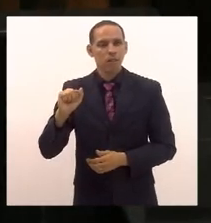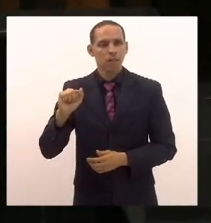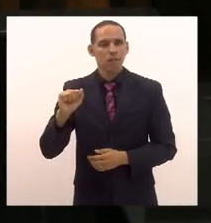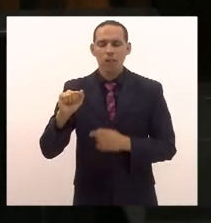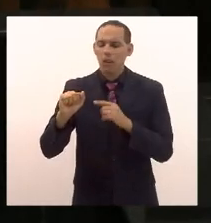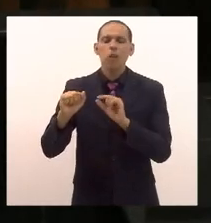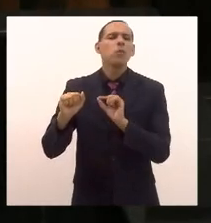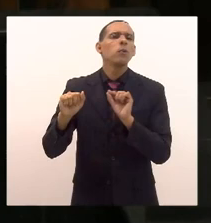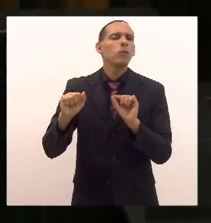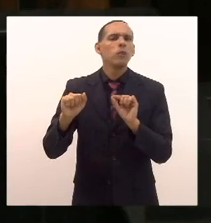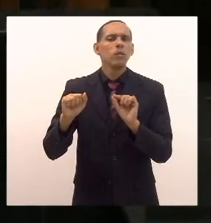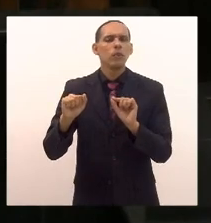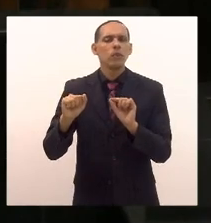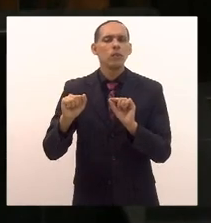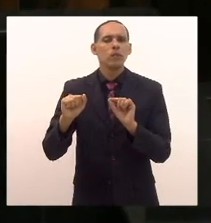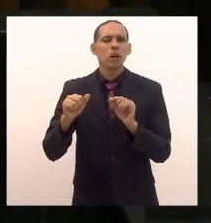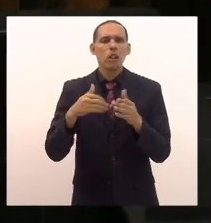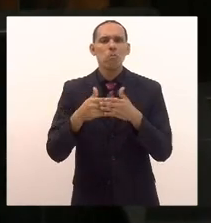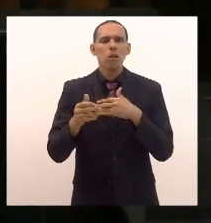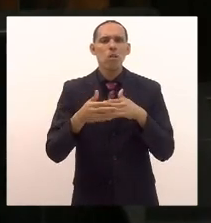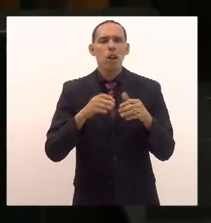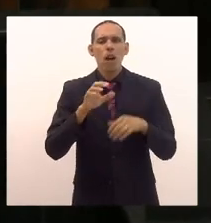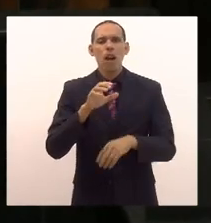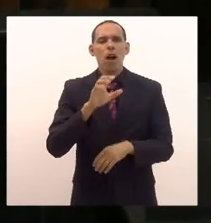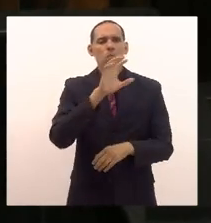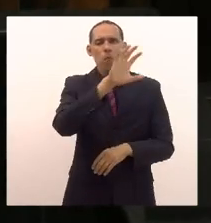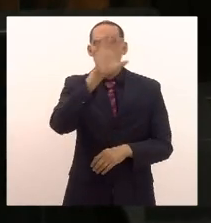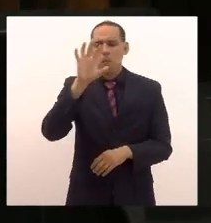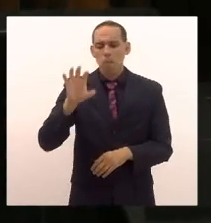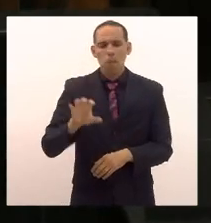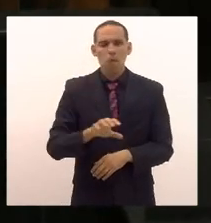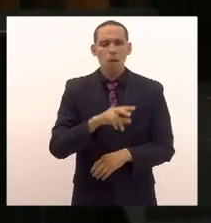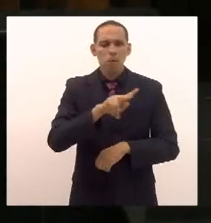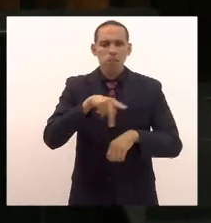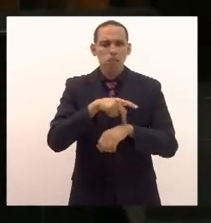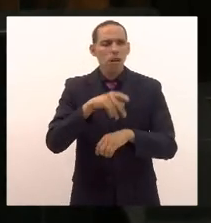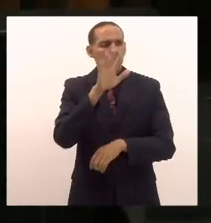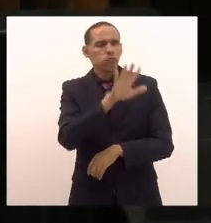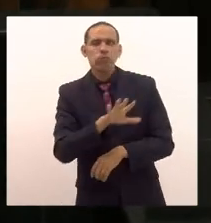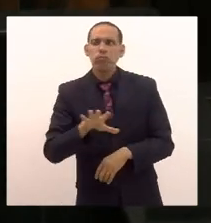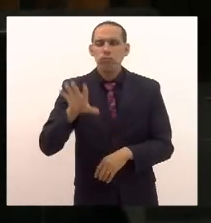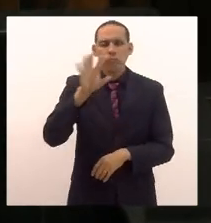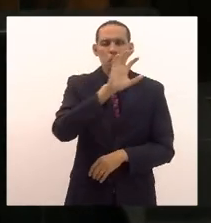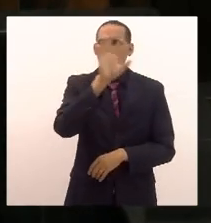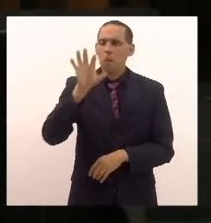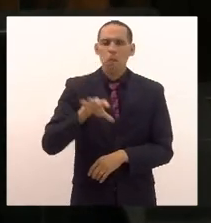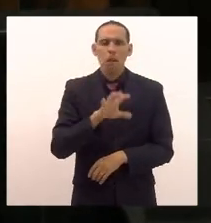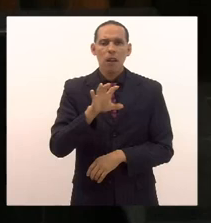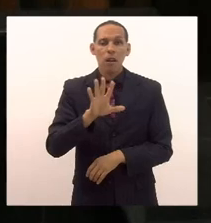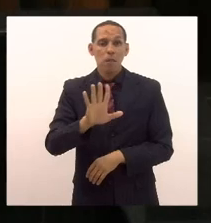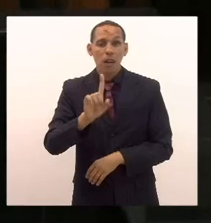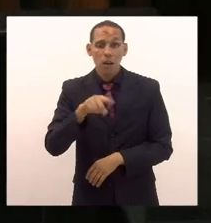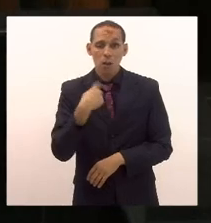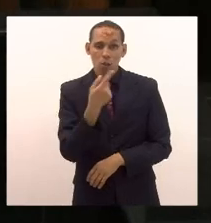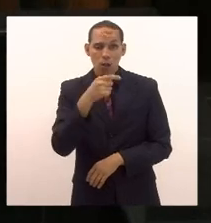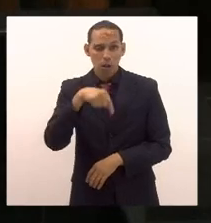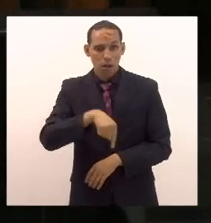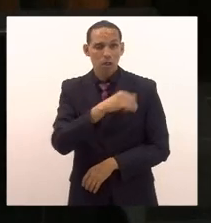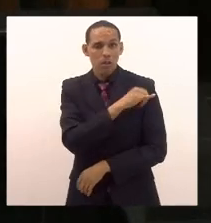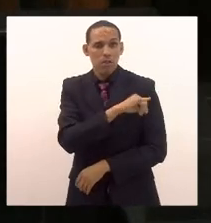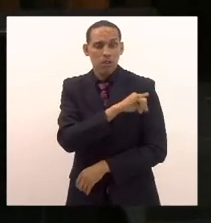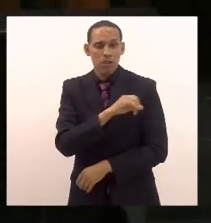em qualquer parte desse país e nós do Estado do Rio de Janeiro que produzimos o